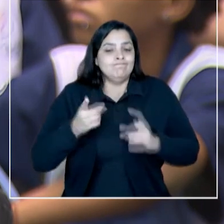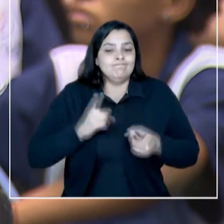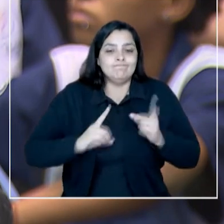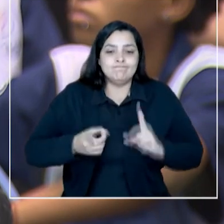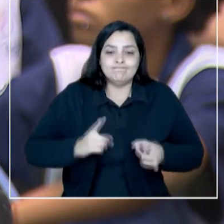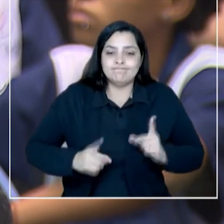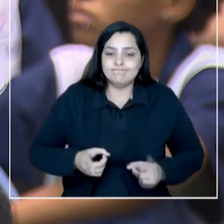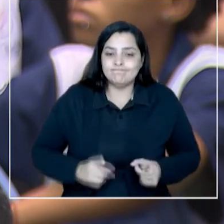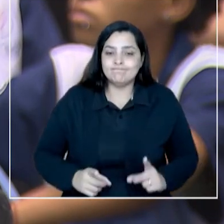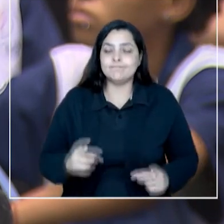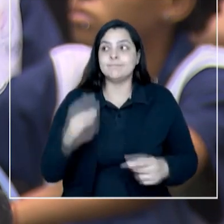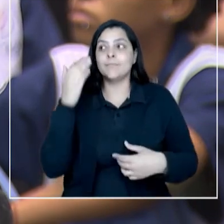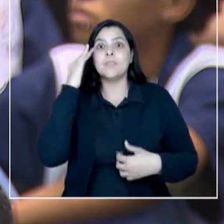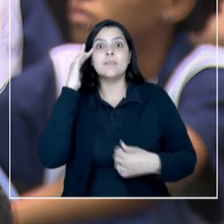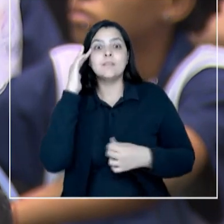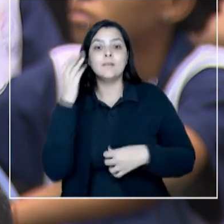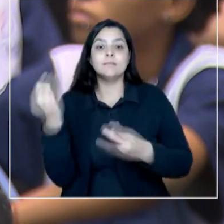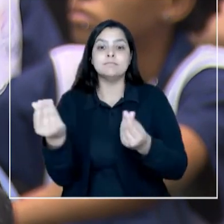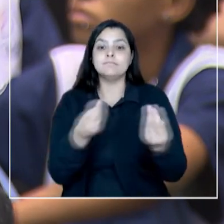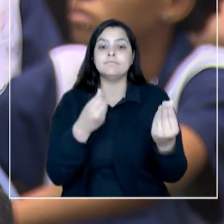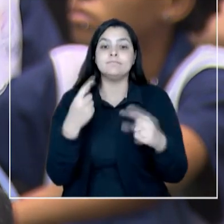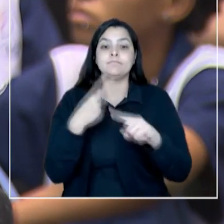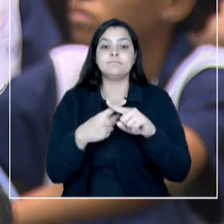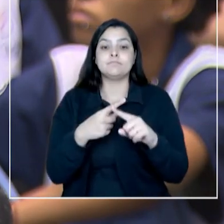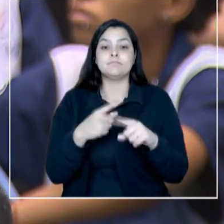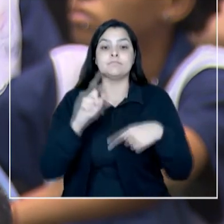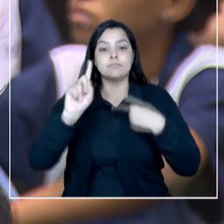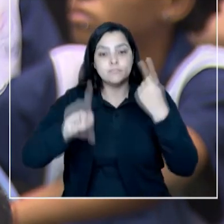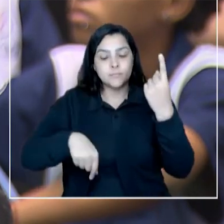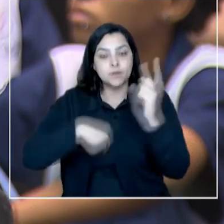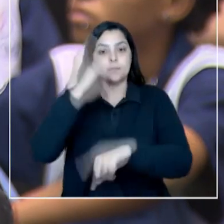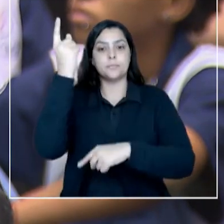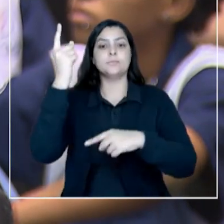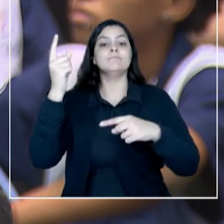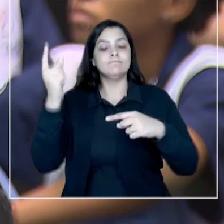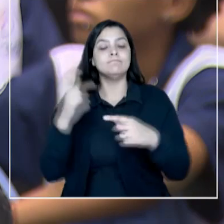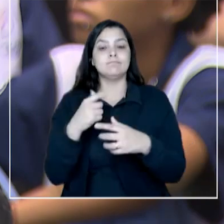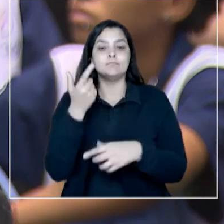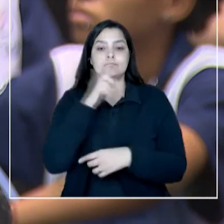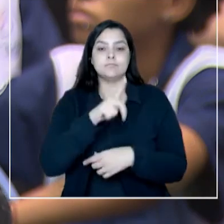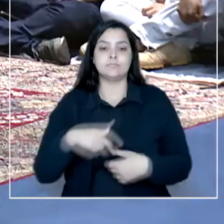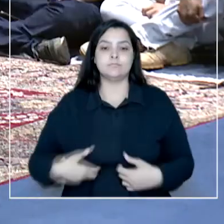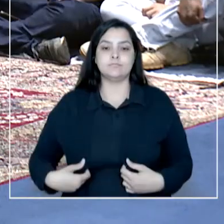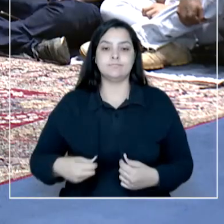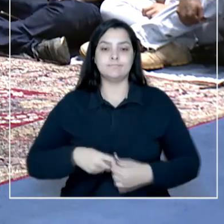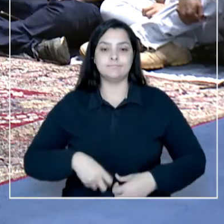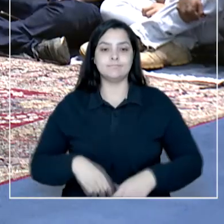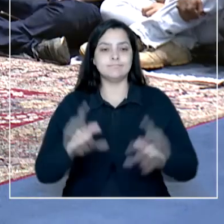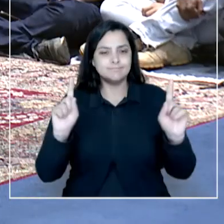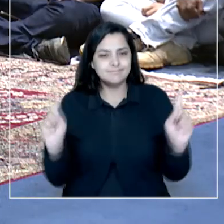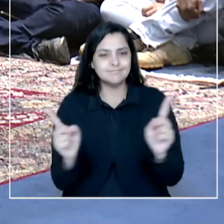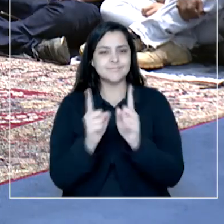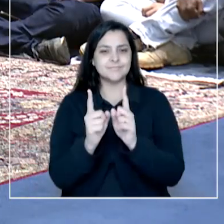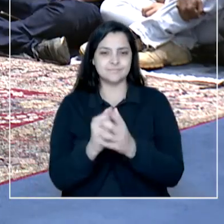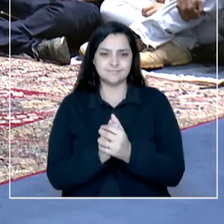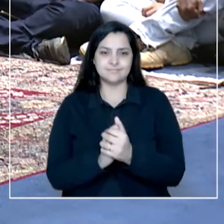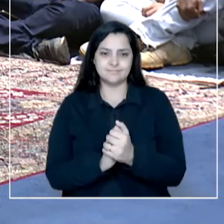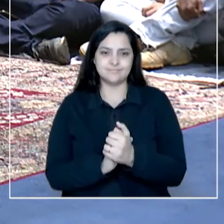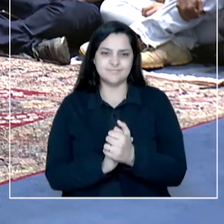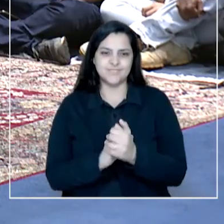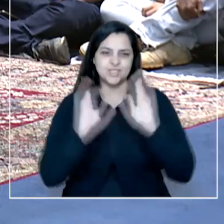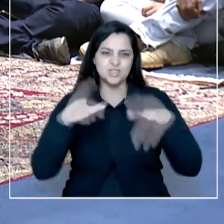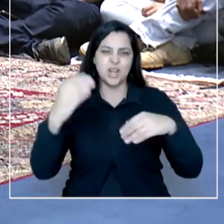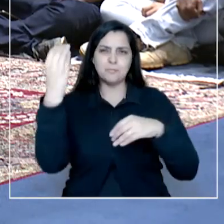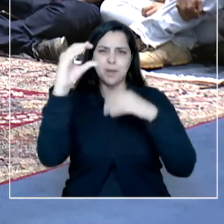consegui entender um pouco mais o sentido porque eu estava aqui, aí foi onde tudo começou a prosperar. Então, é isso, né? Foi 5 tweets, né?